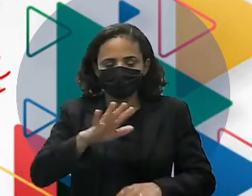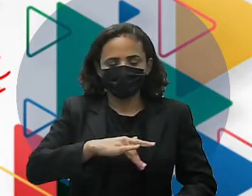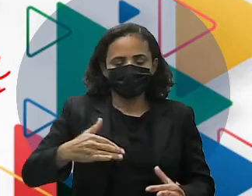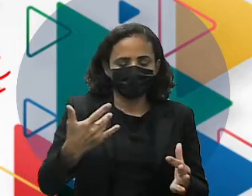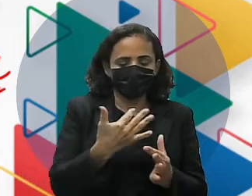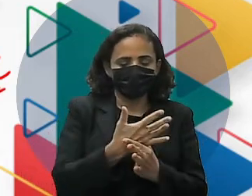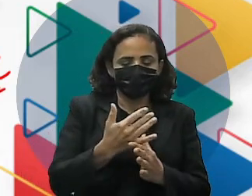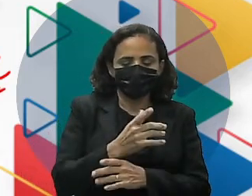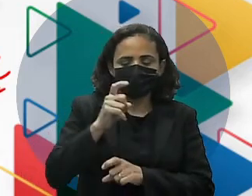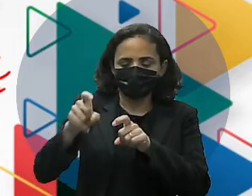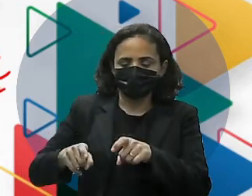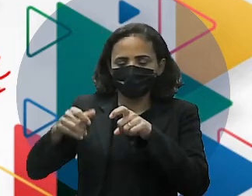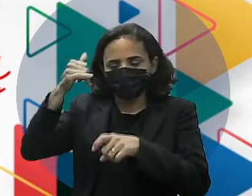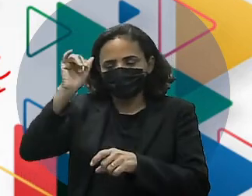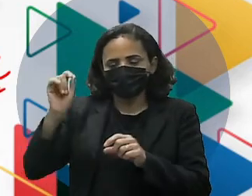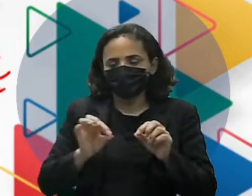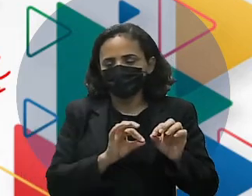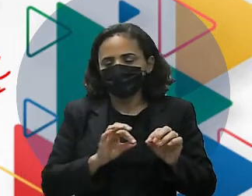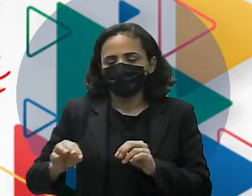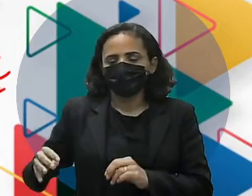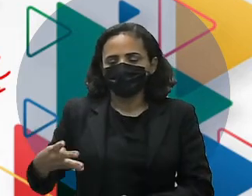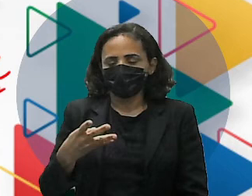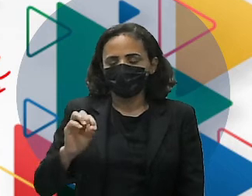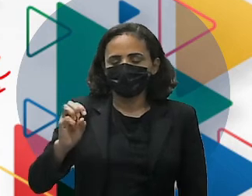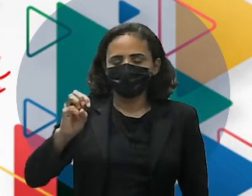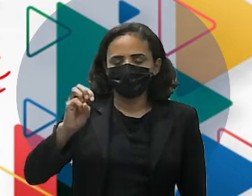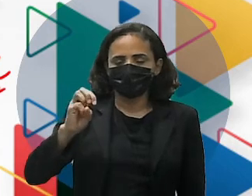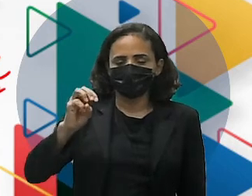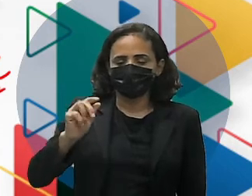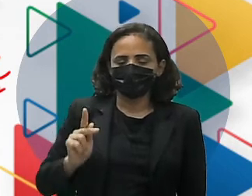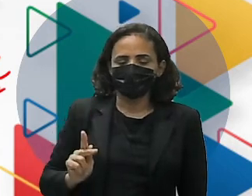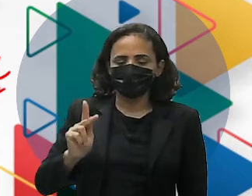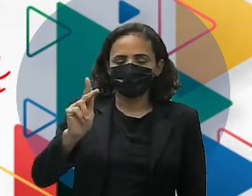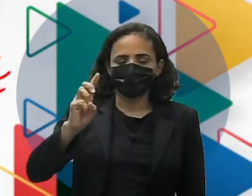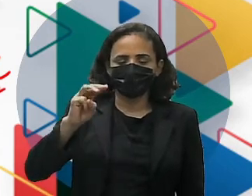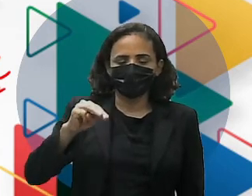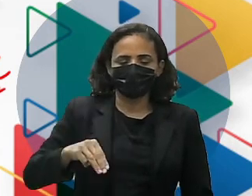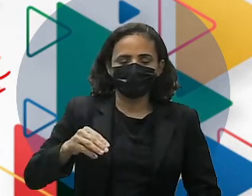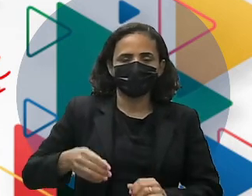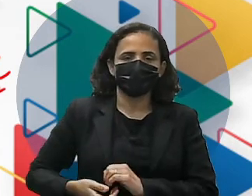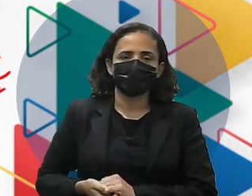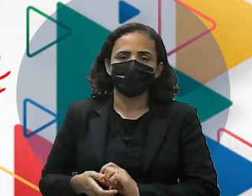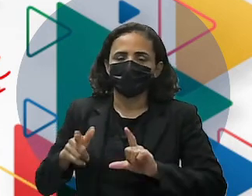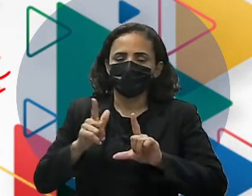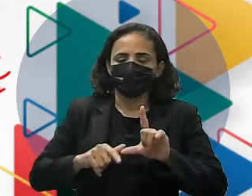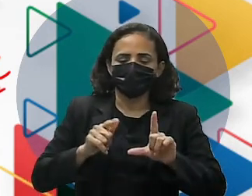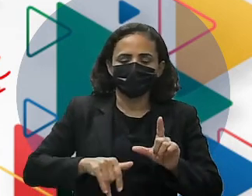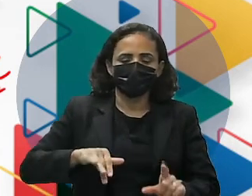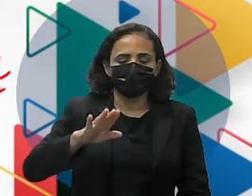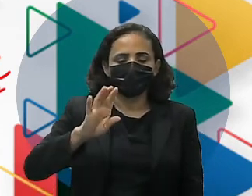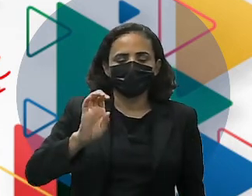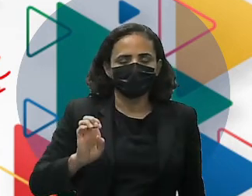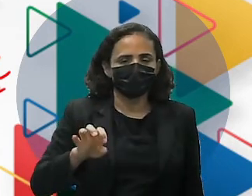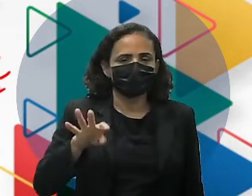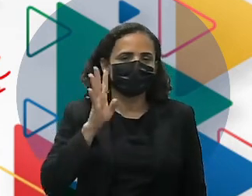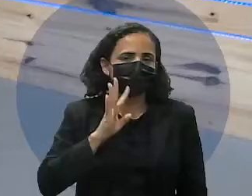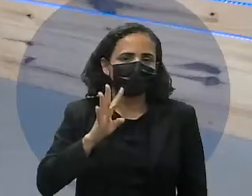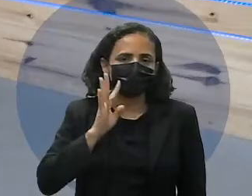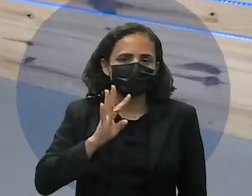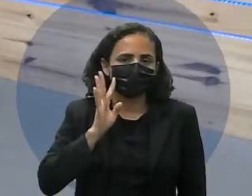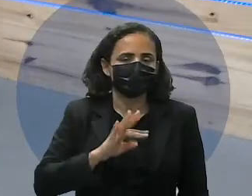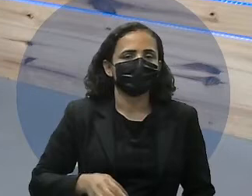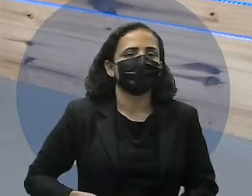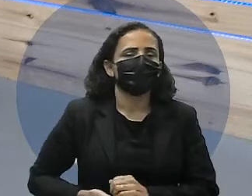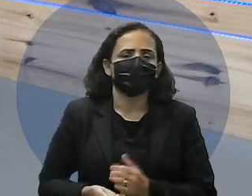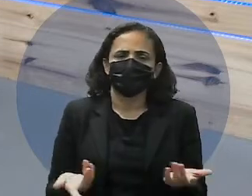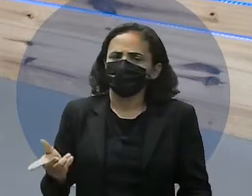equivalente a 40 quilômetros. E eu venho e marco aqui a letra E, 40. Beleza, Robertão?